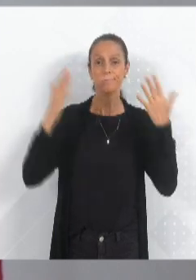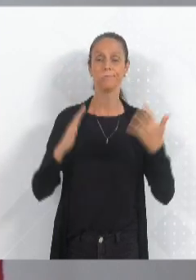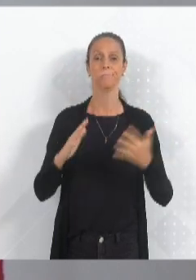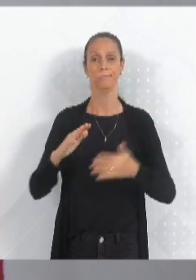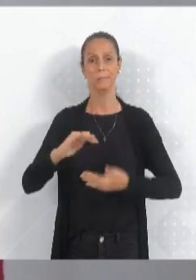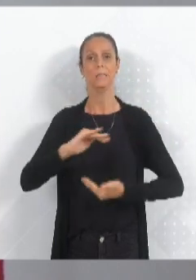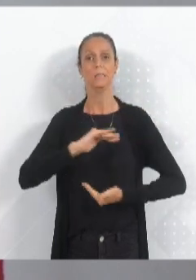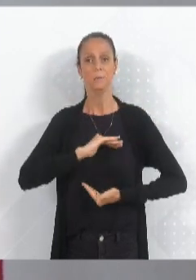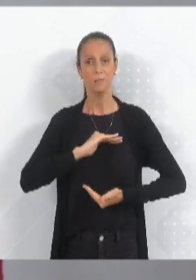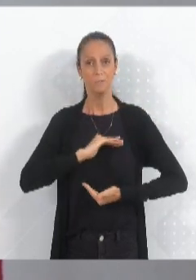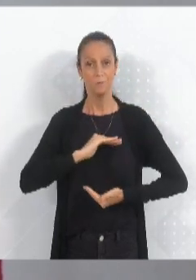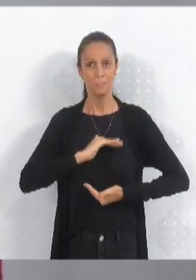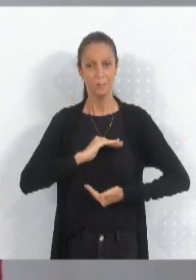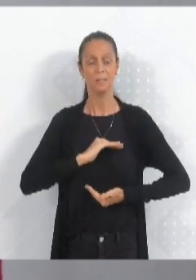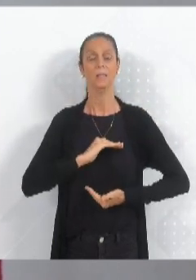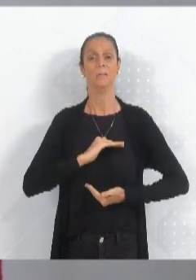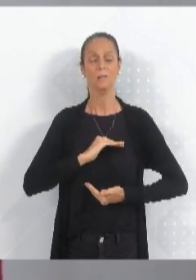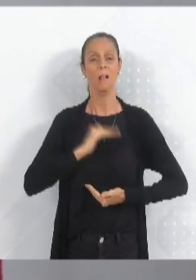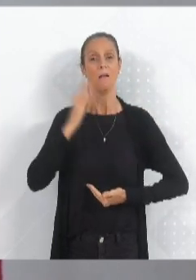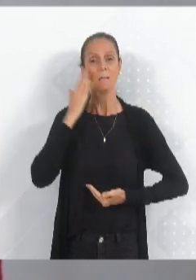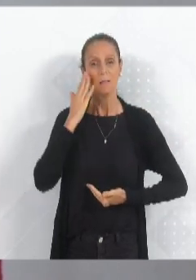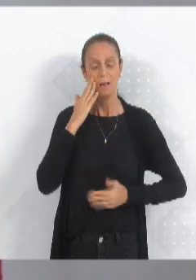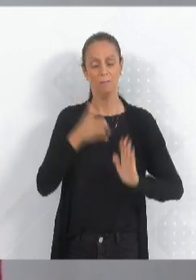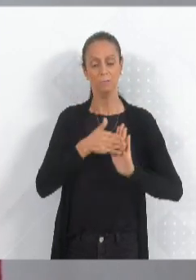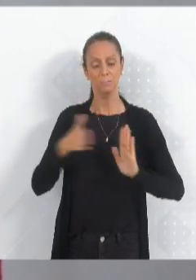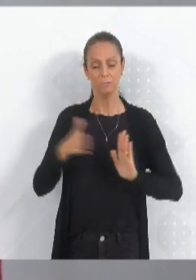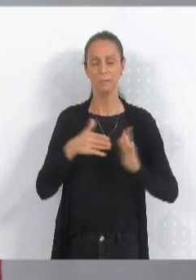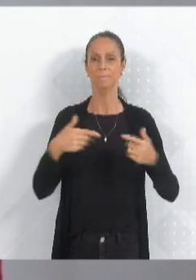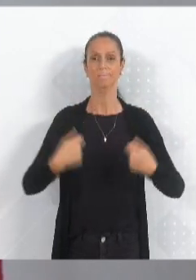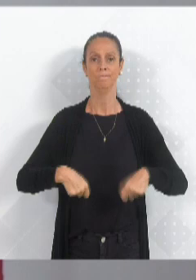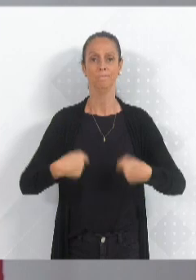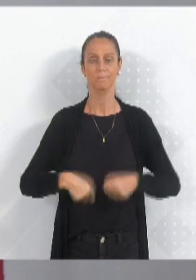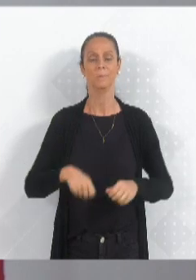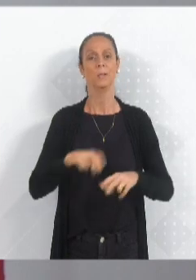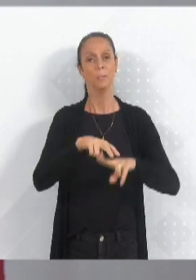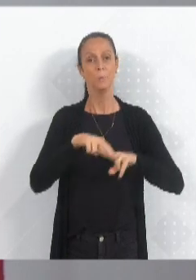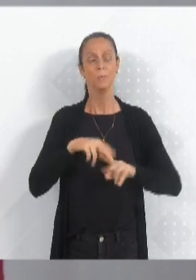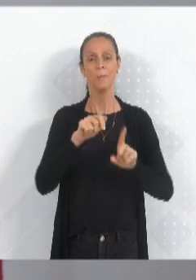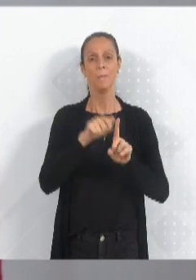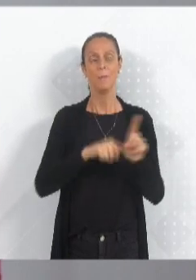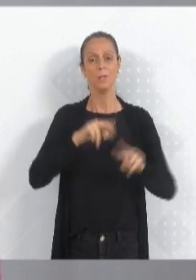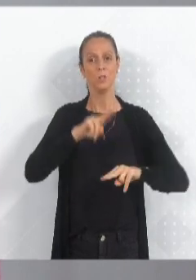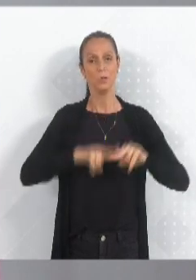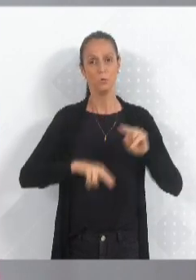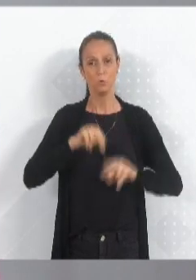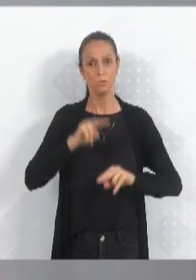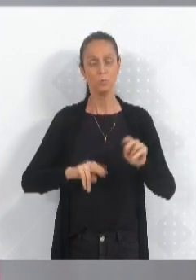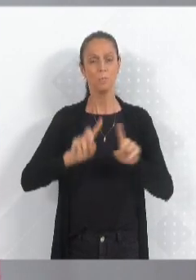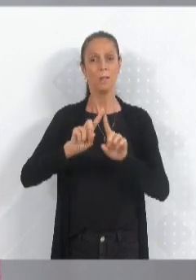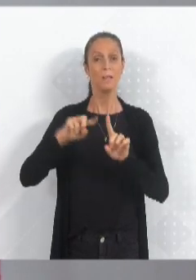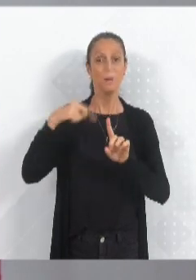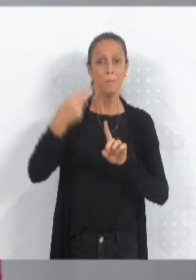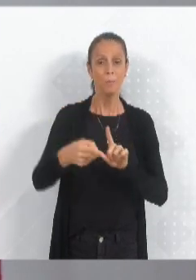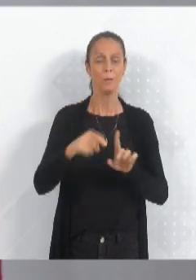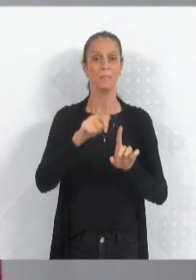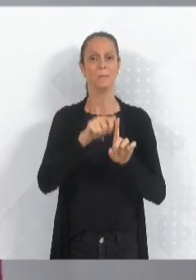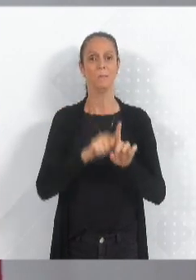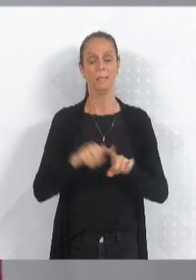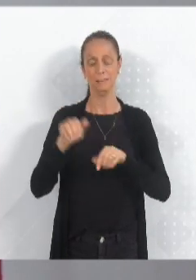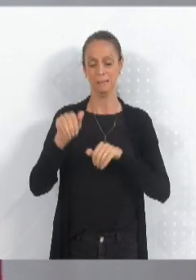n da Defesa Civil se mostra necessário então por isso mês de junho para que a partir efetivamente no mês de setembro quando